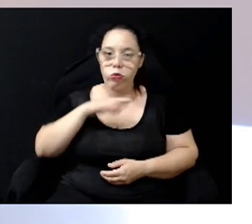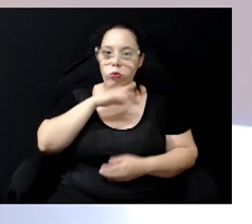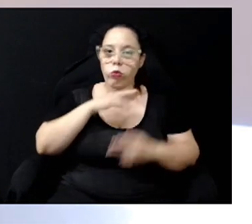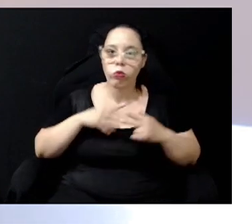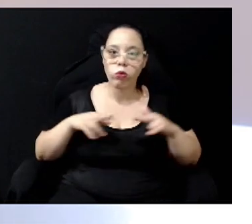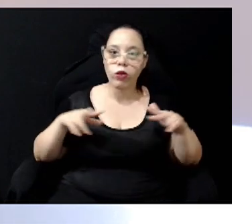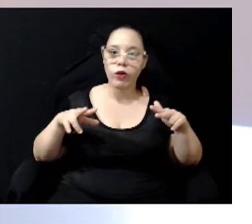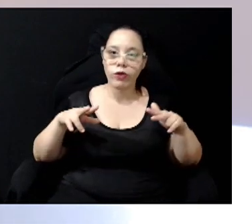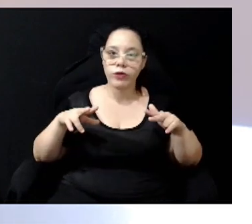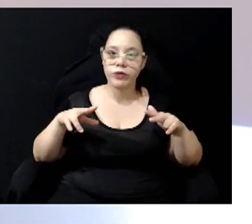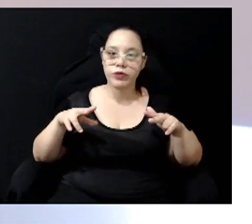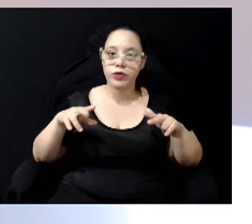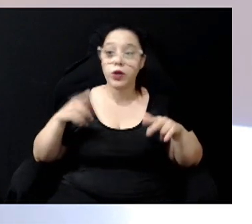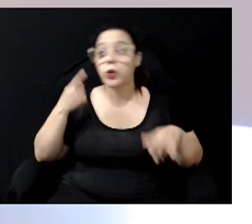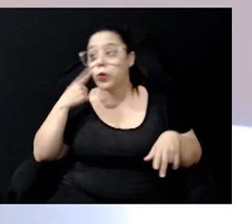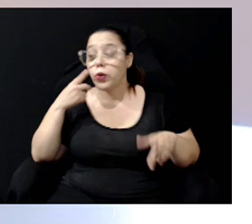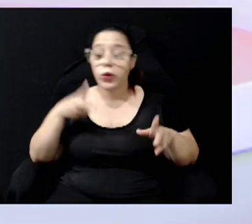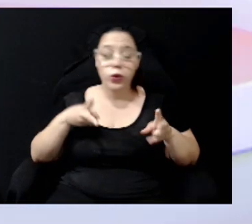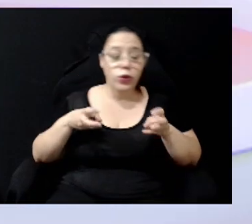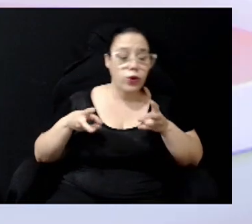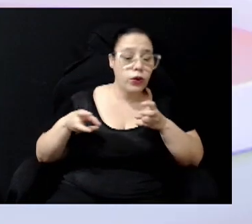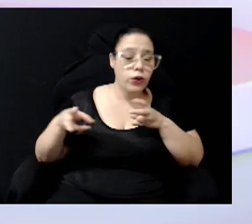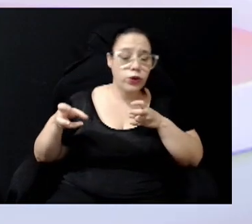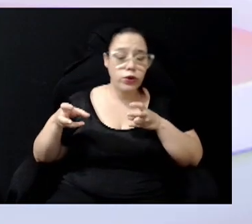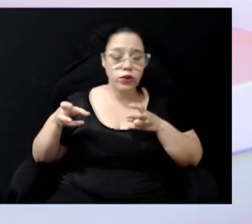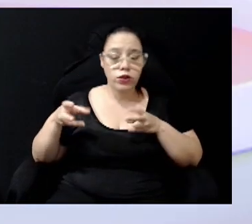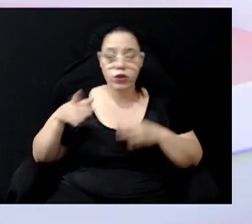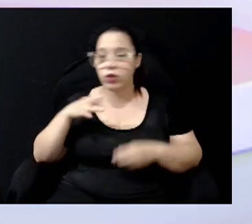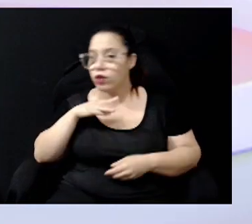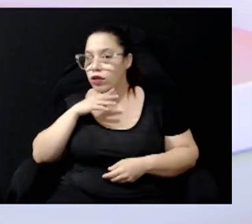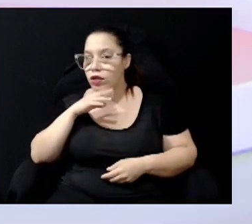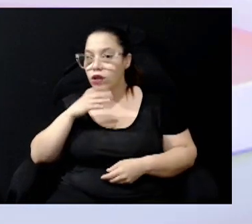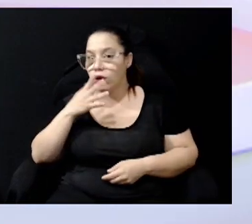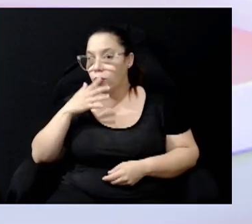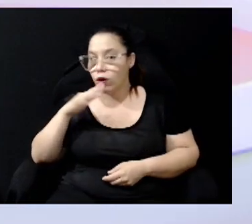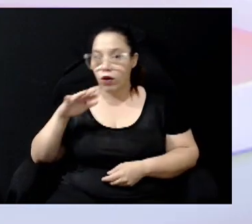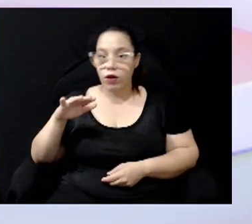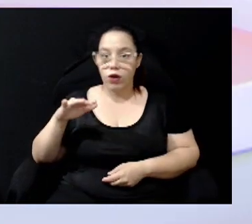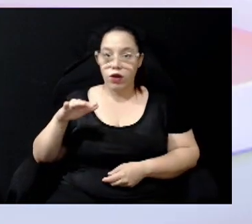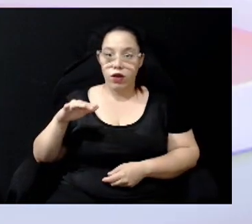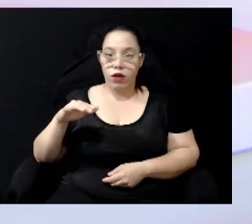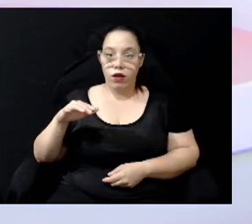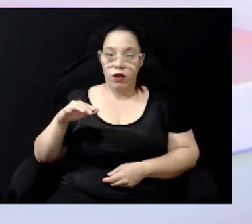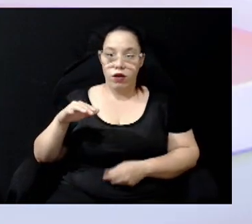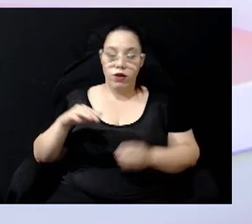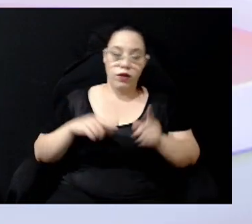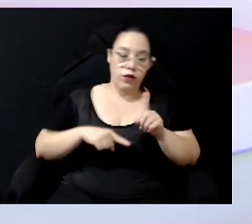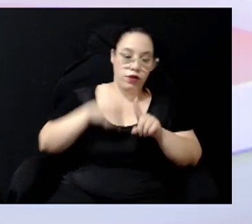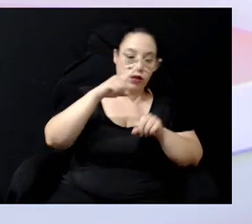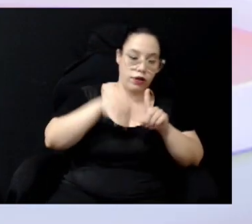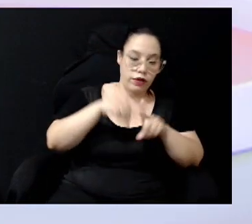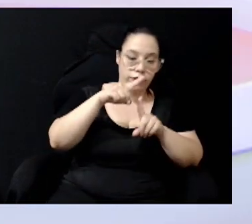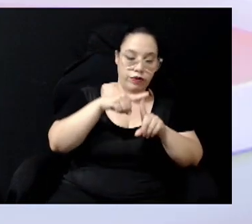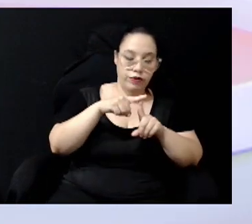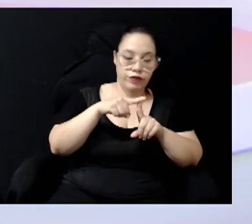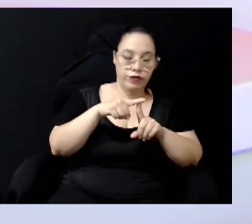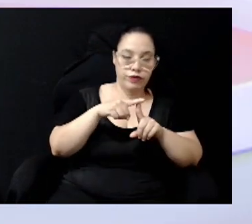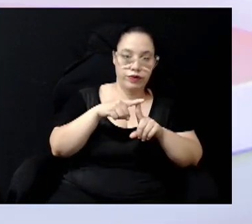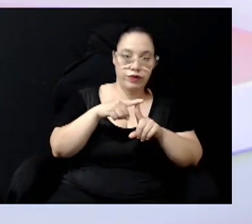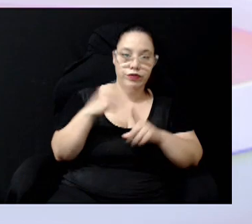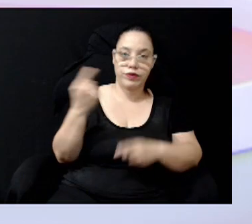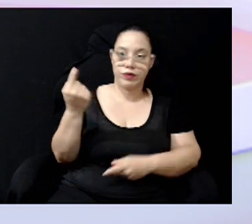gente observar? Os animais, assim como as crianças, eles são os termômetros da nossa casa e da nossa família. Eles são indivíduos